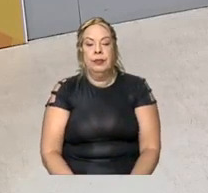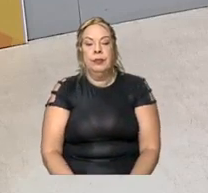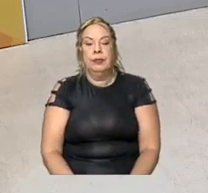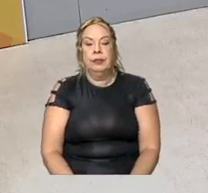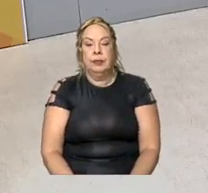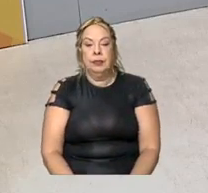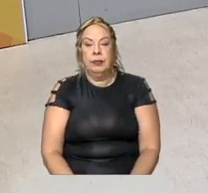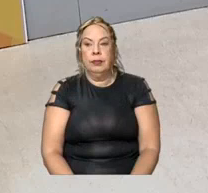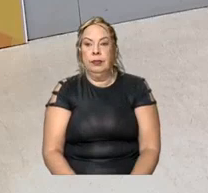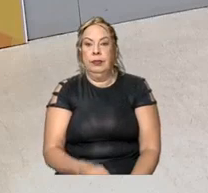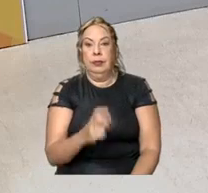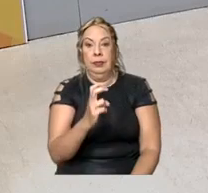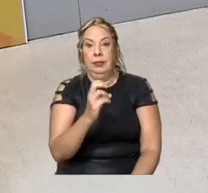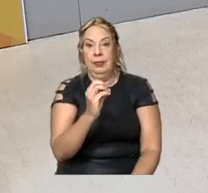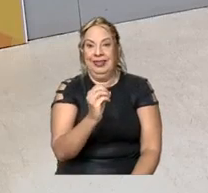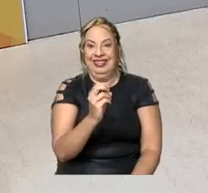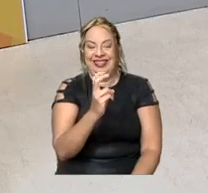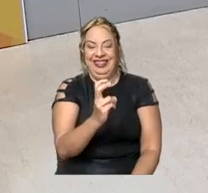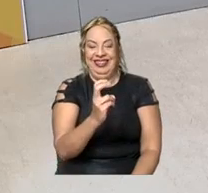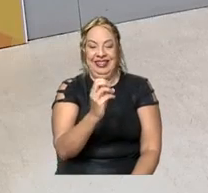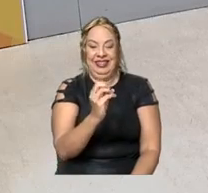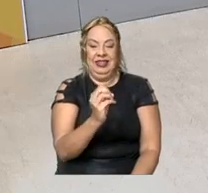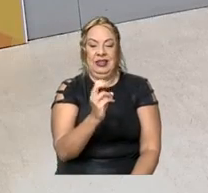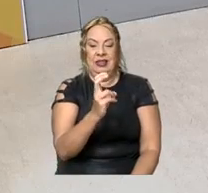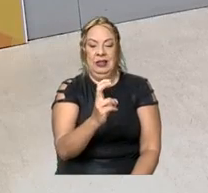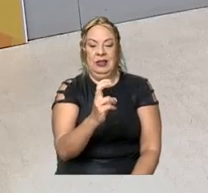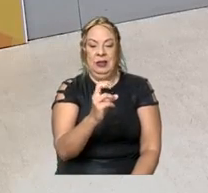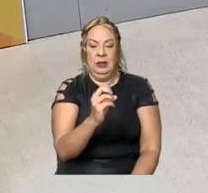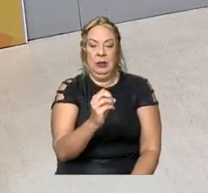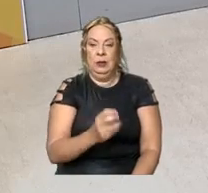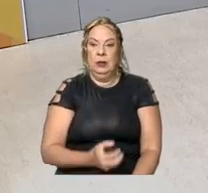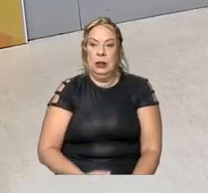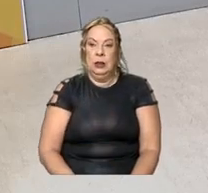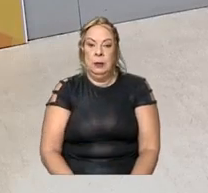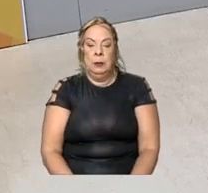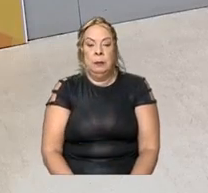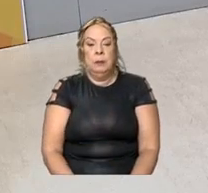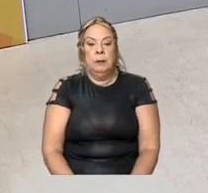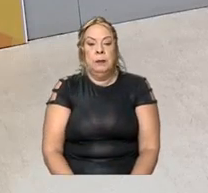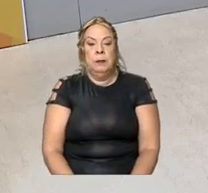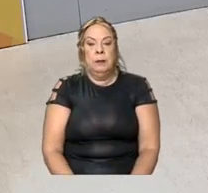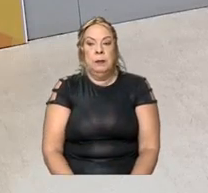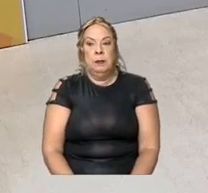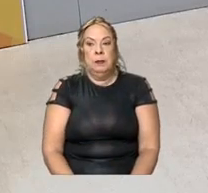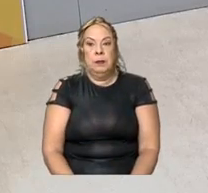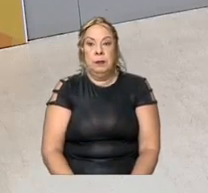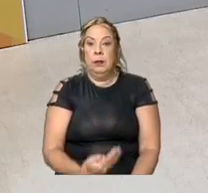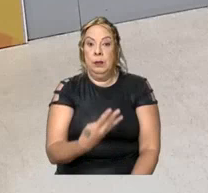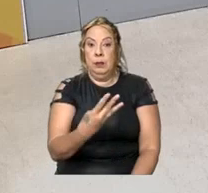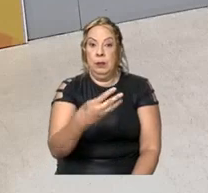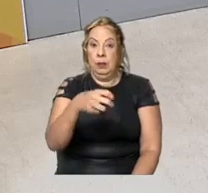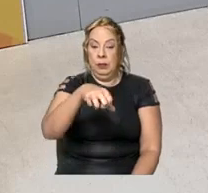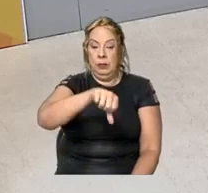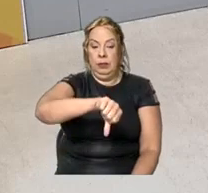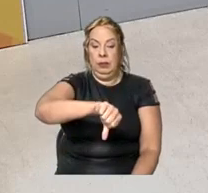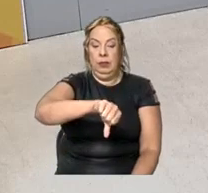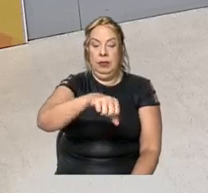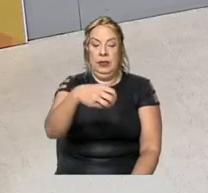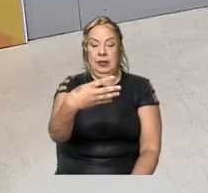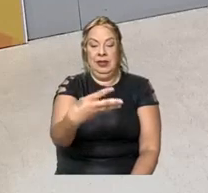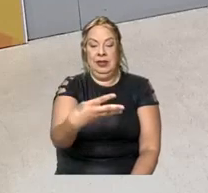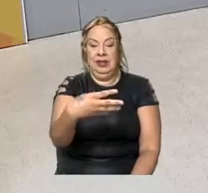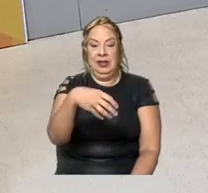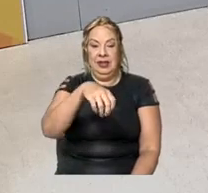e marca 50, 50. Bolinha 50 subiu agora e 49, um